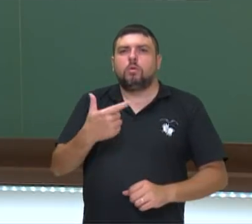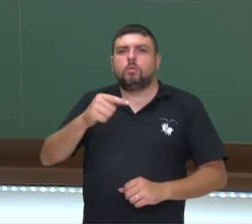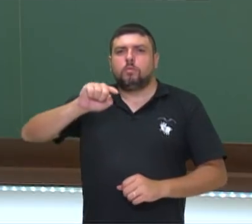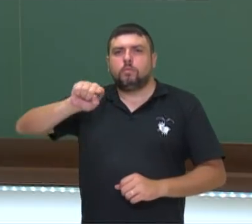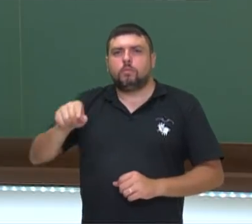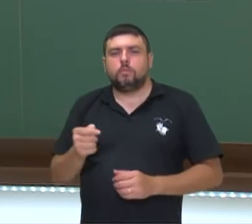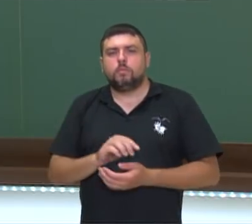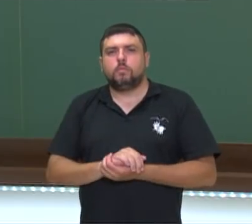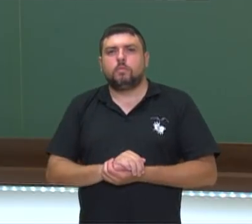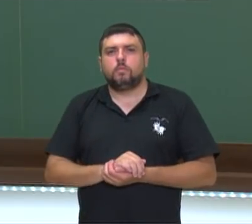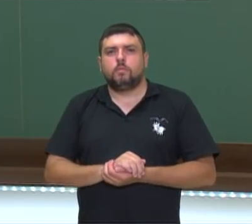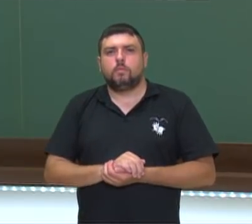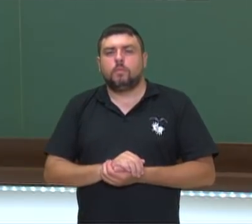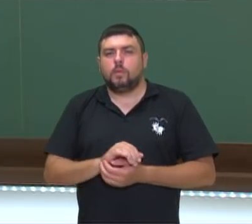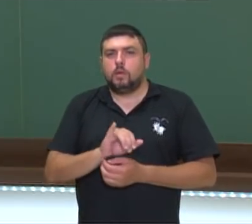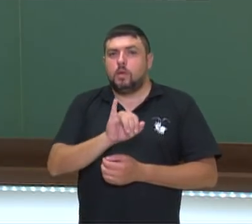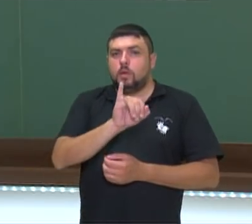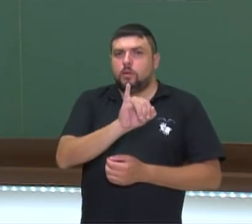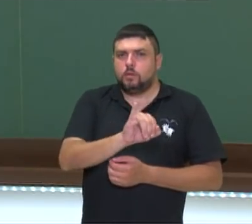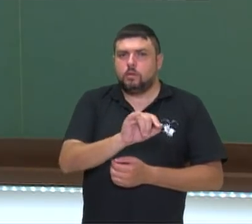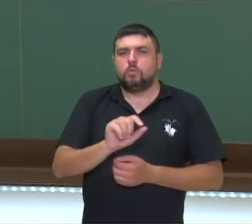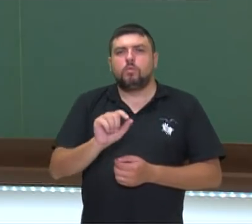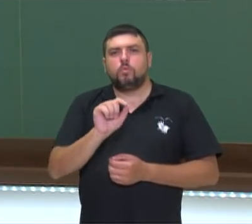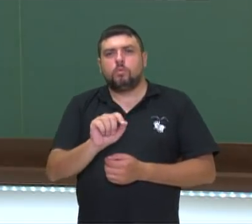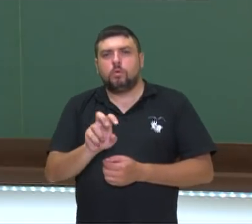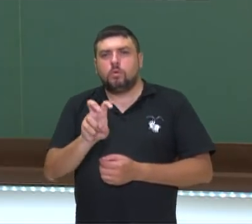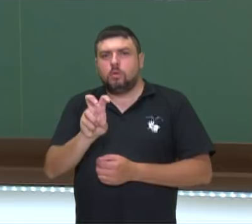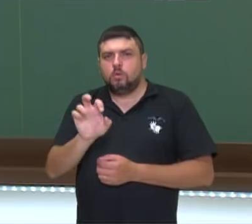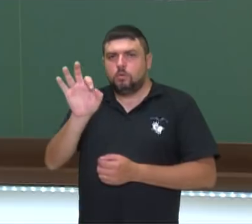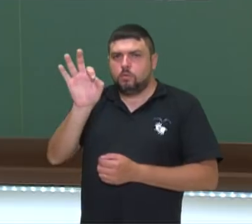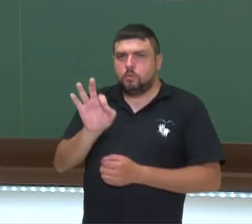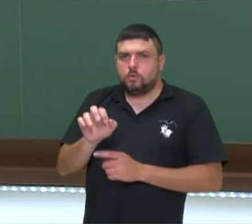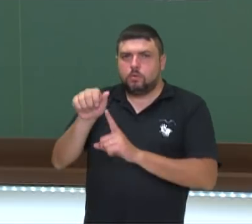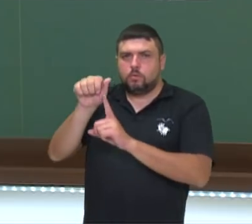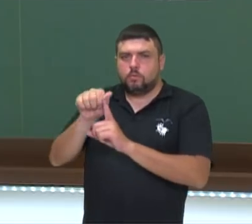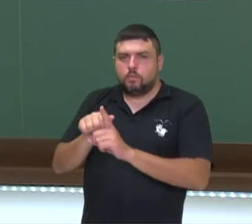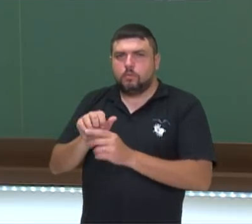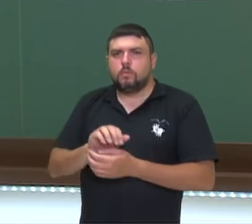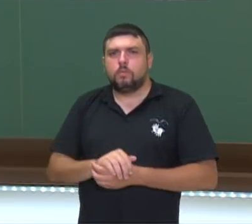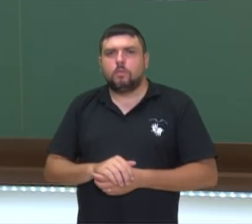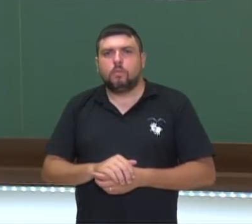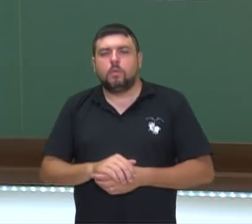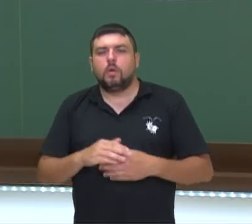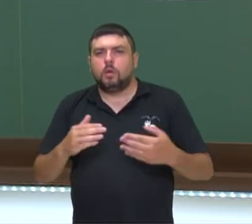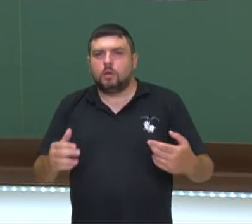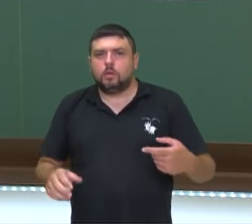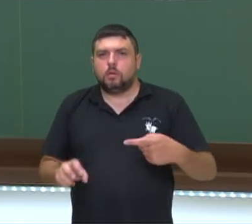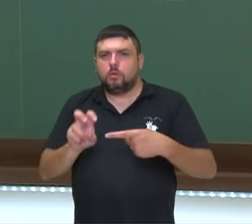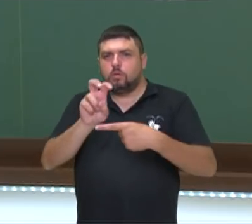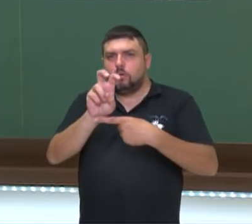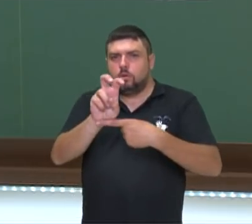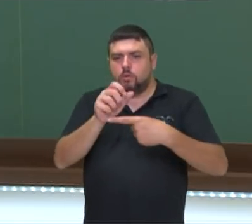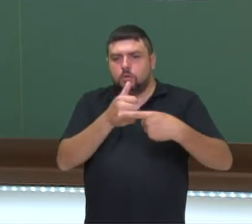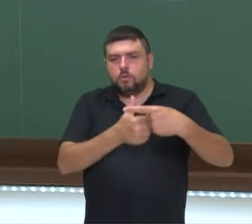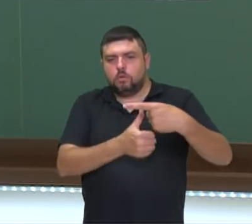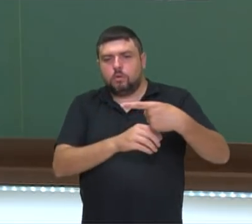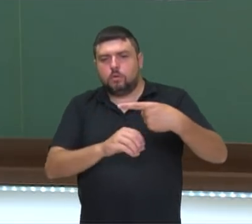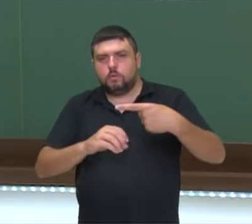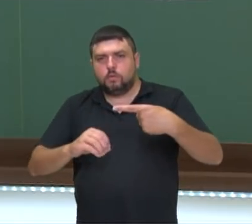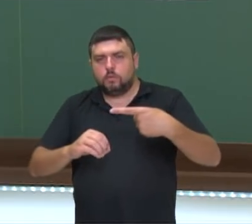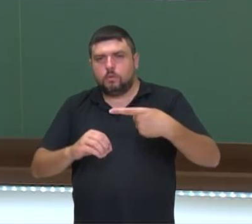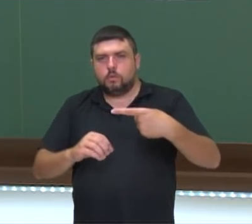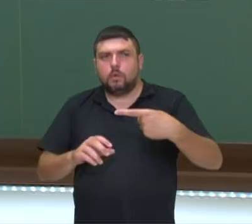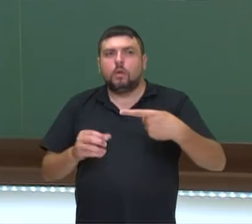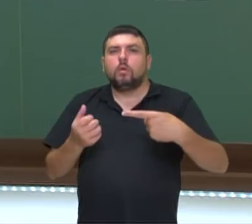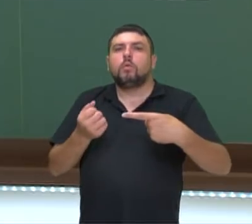ao mês. Então, eu tenho que fazer aquele jogo lá, 5%, 5 sobre 100, 5 dividido